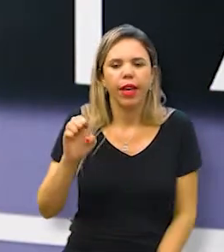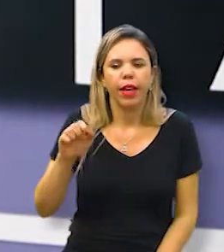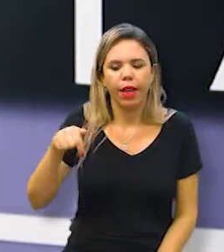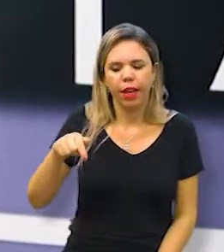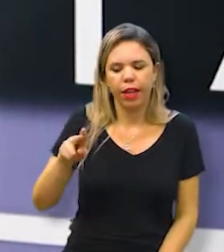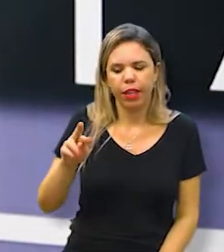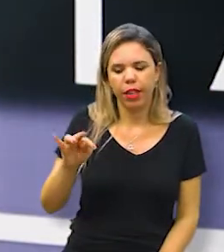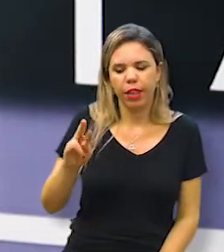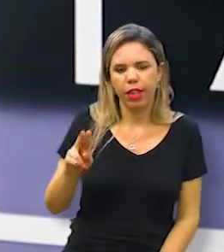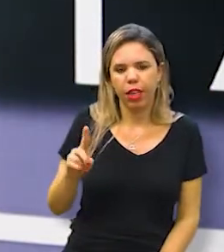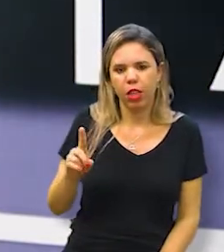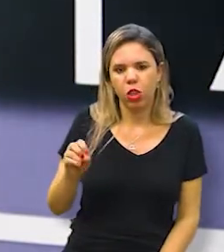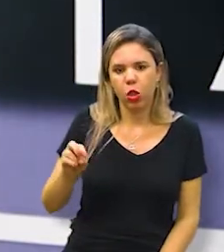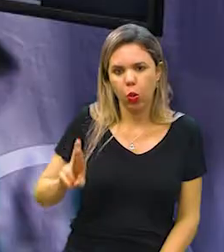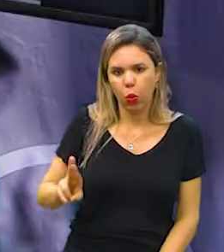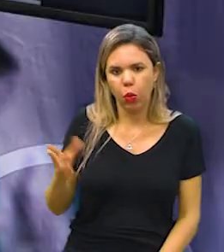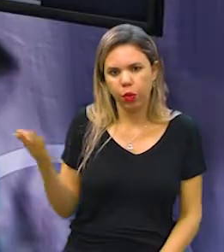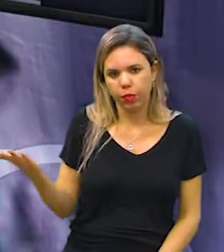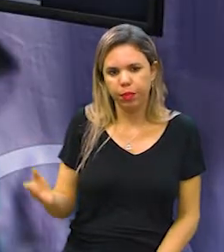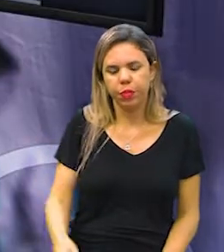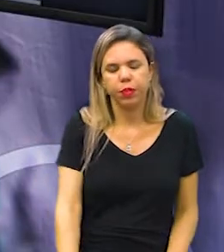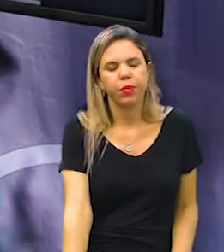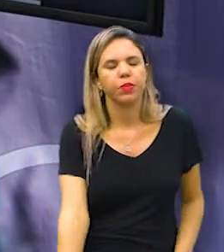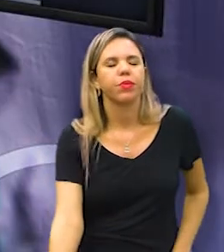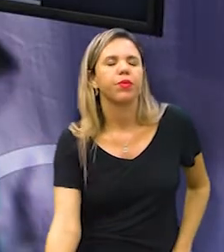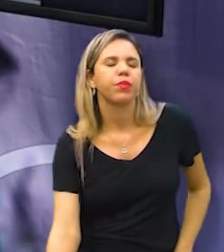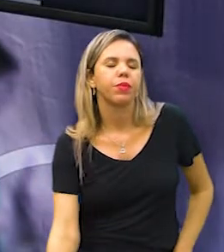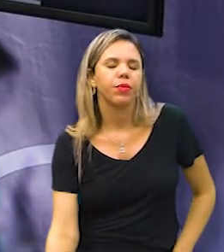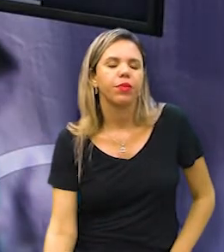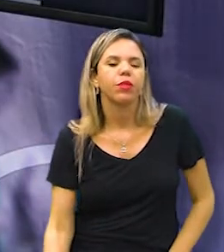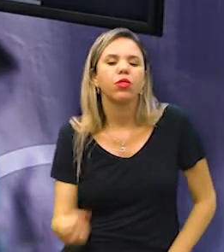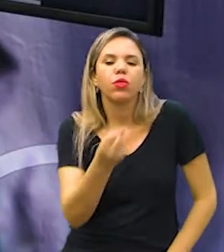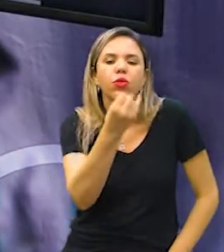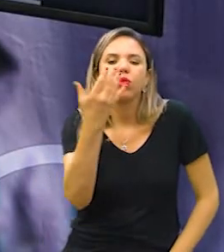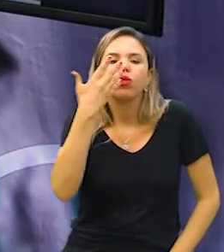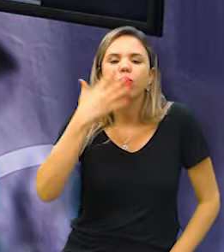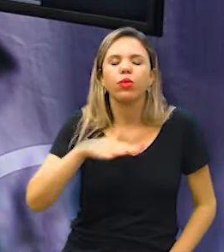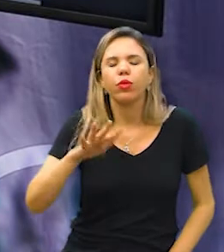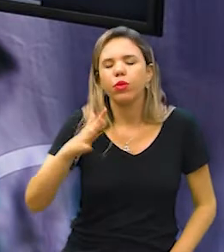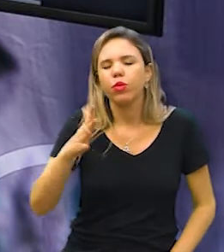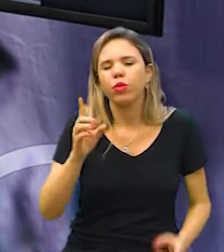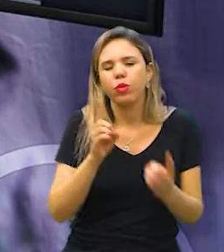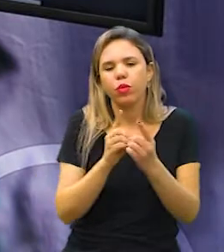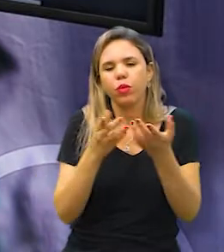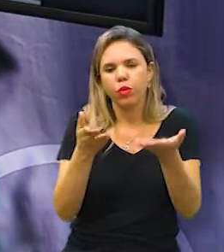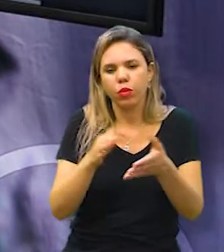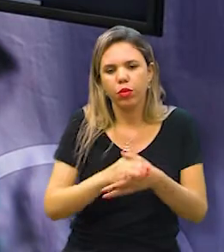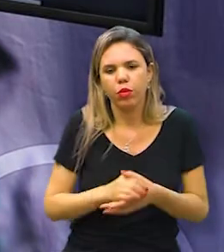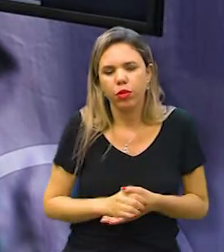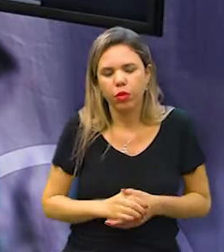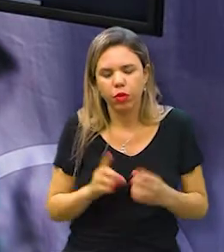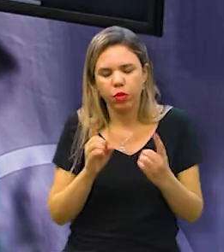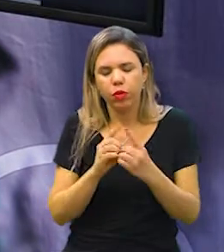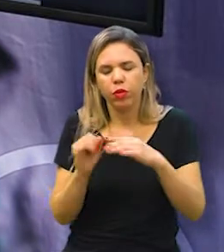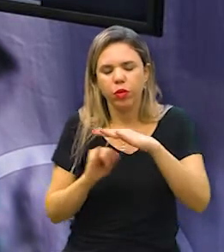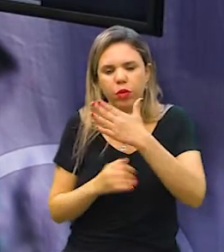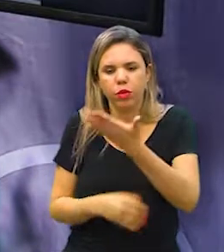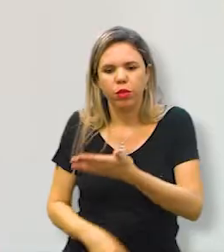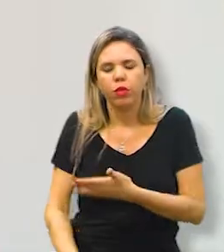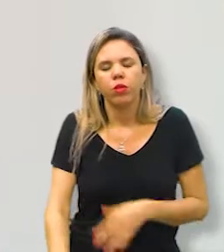dos universitários ali. É. E são quantas crianças, mais ou menos, Cida, que vocês atendem?